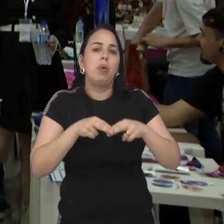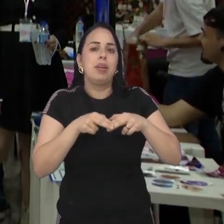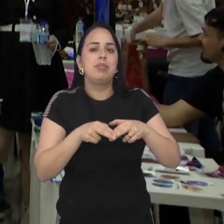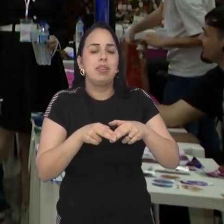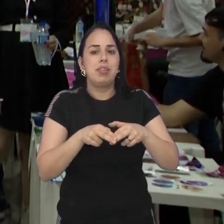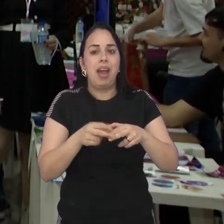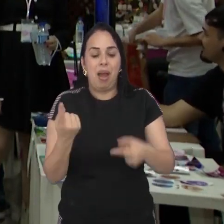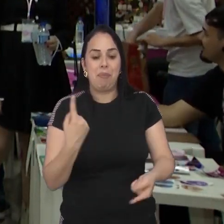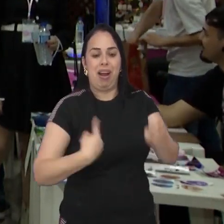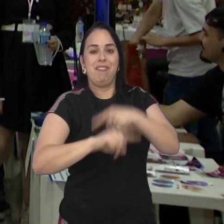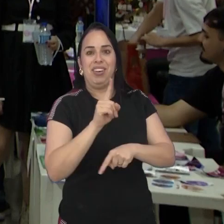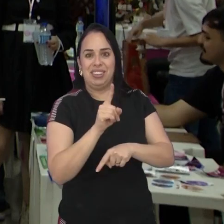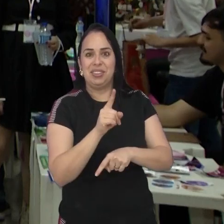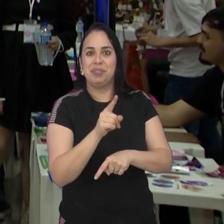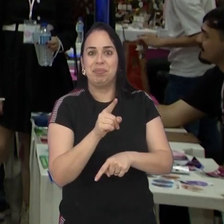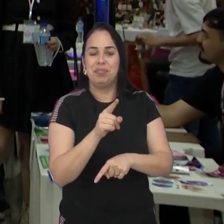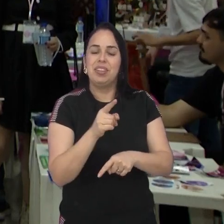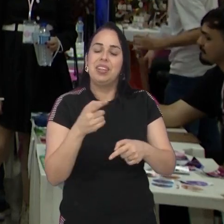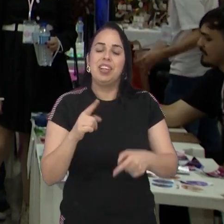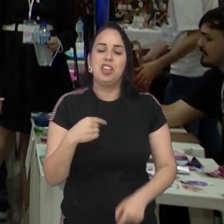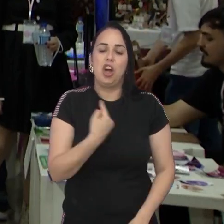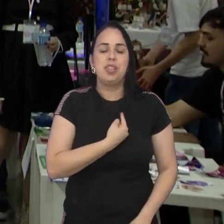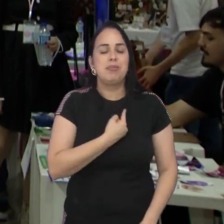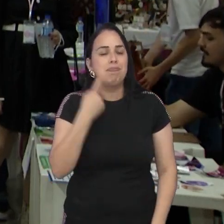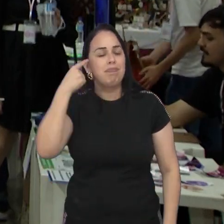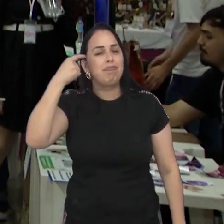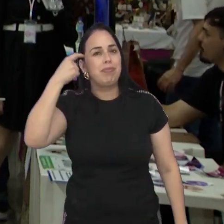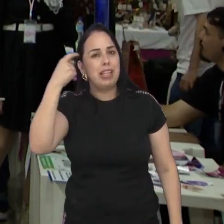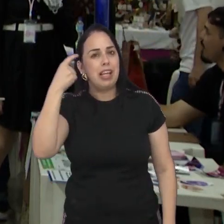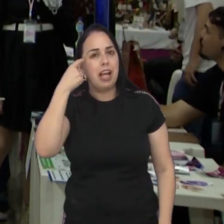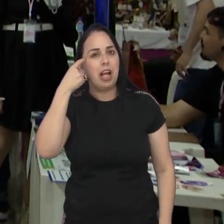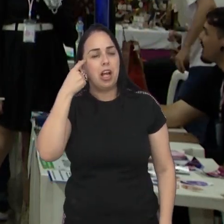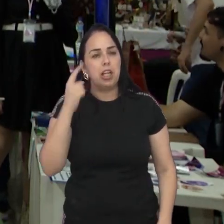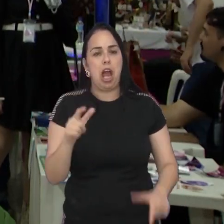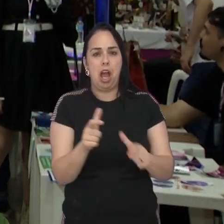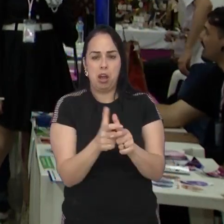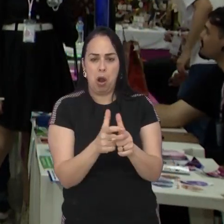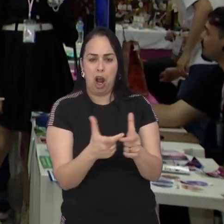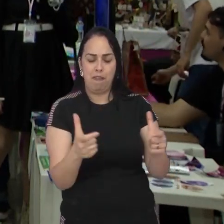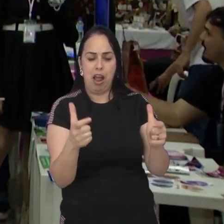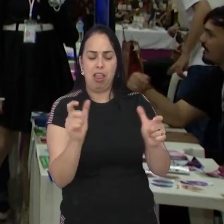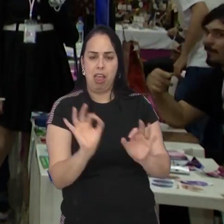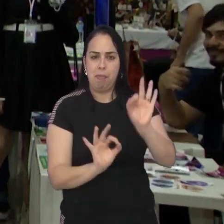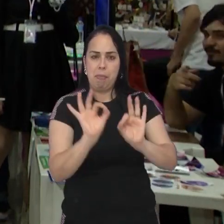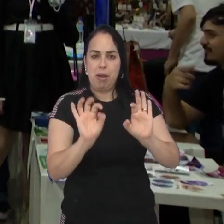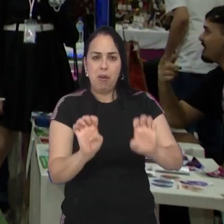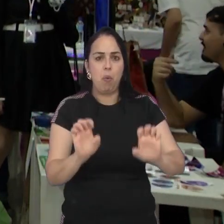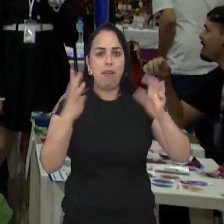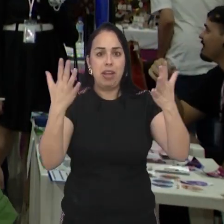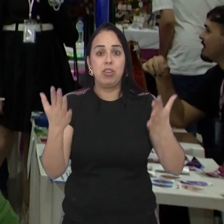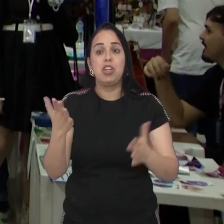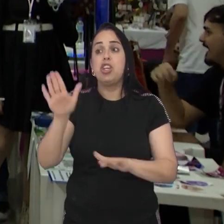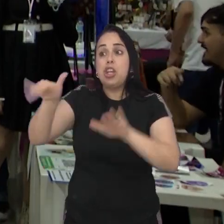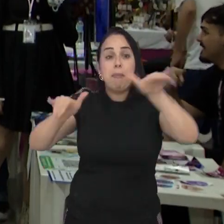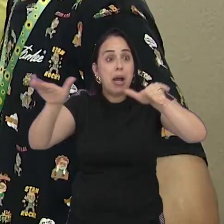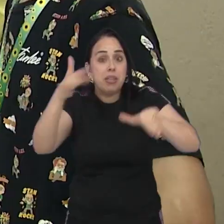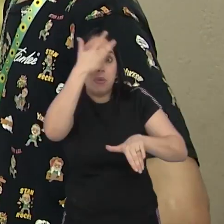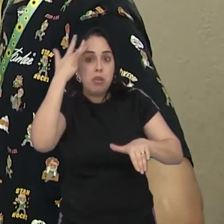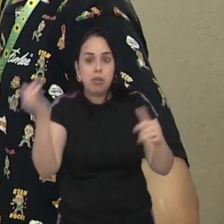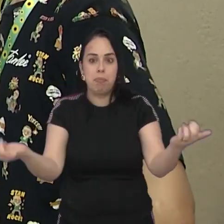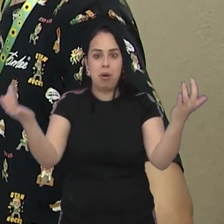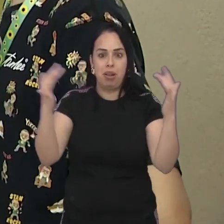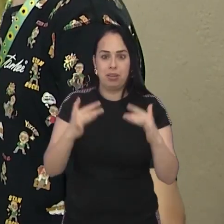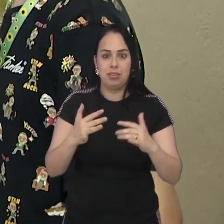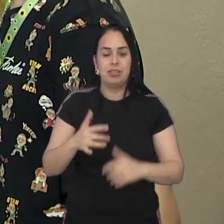aqui já está sendo assim um salto bem grande, né? E a gente tem em mente, né? Crescer, fazer eventos maiores para a gente trazer o pessoal de fora.